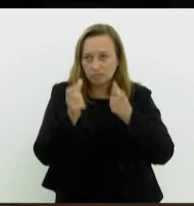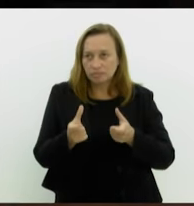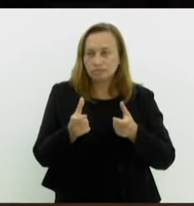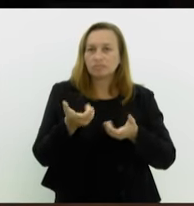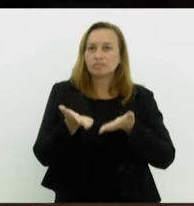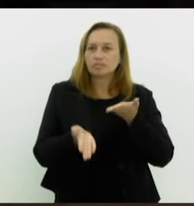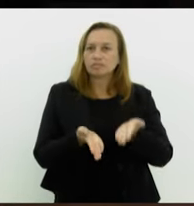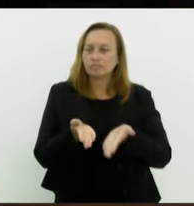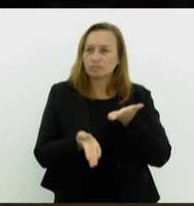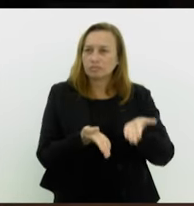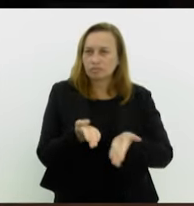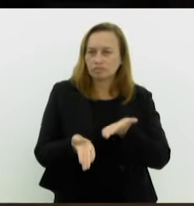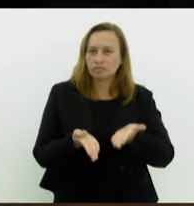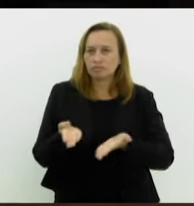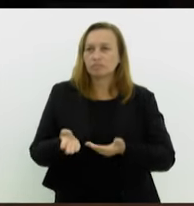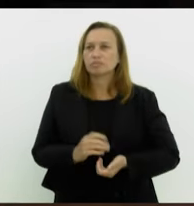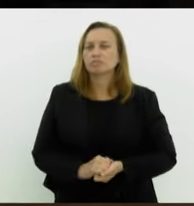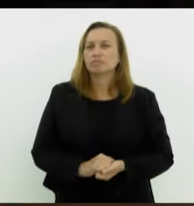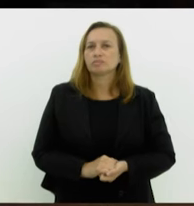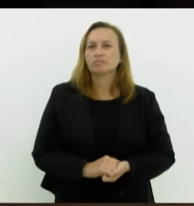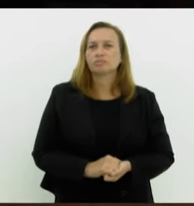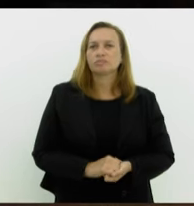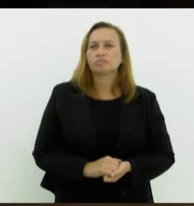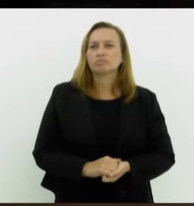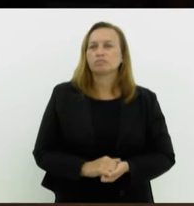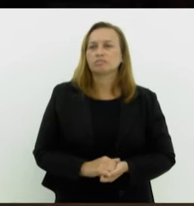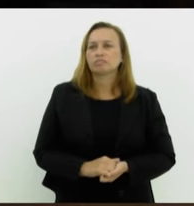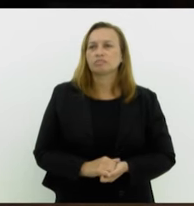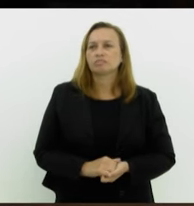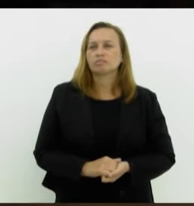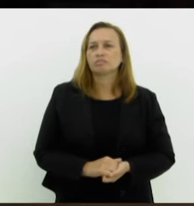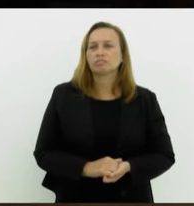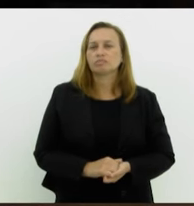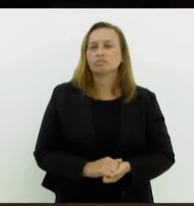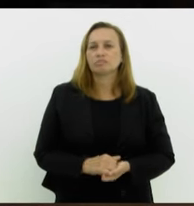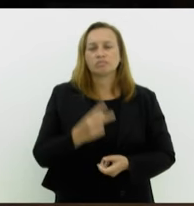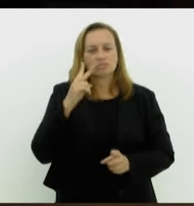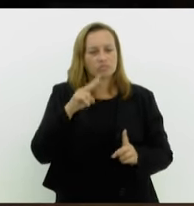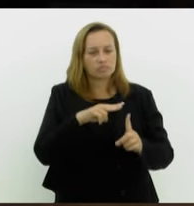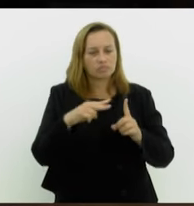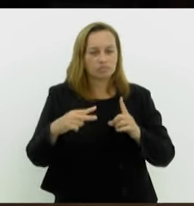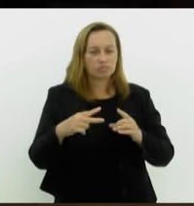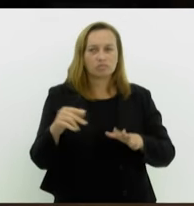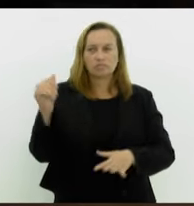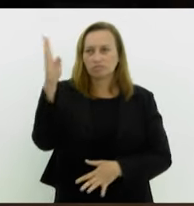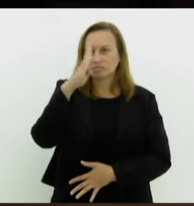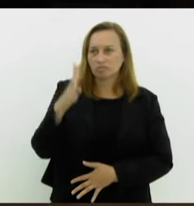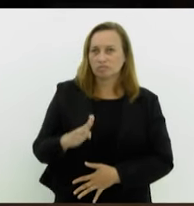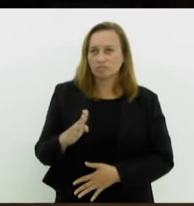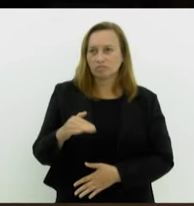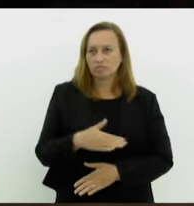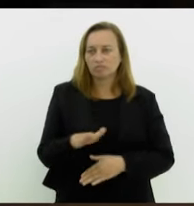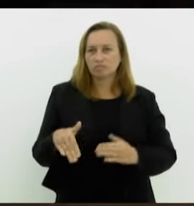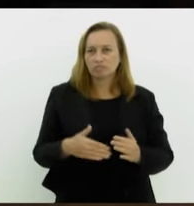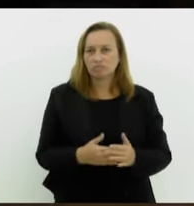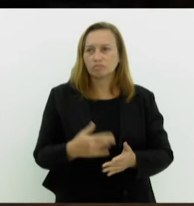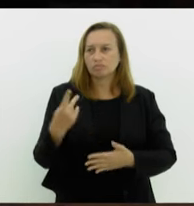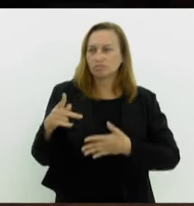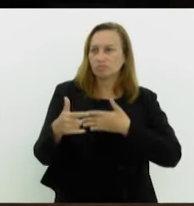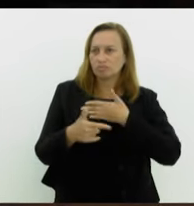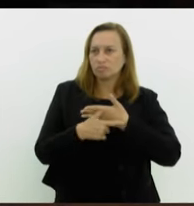cuidado eh que você tem tido eh olhando para o Brasil todo como um todo né no seu